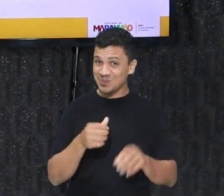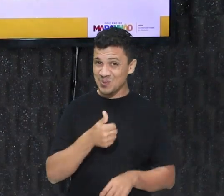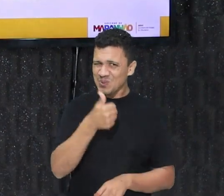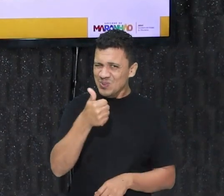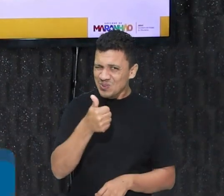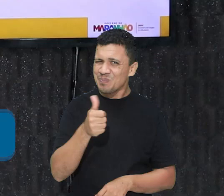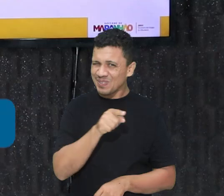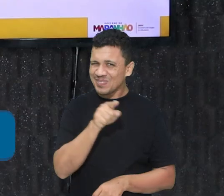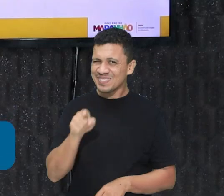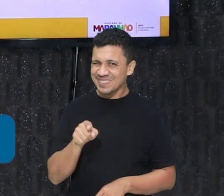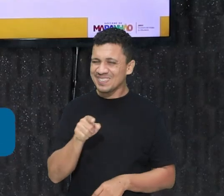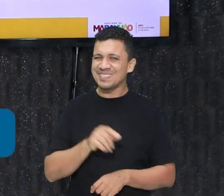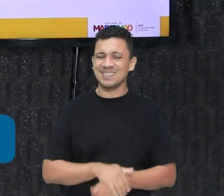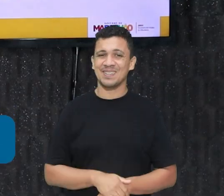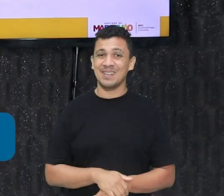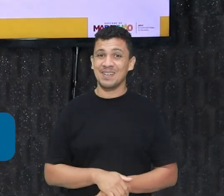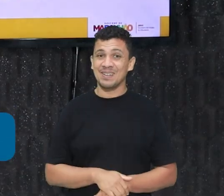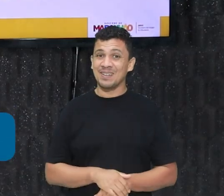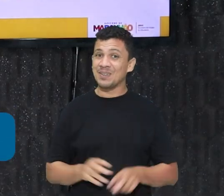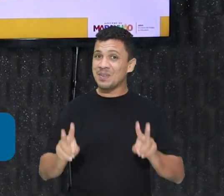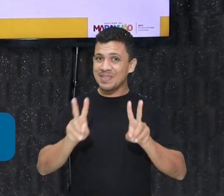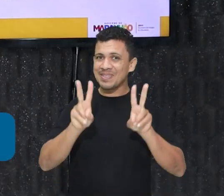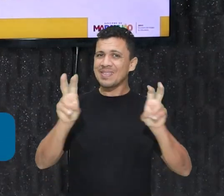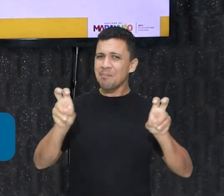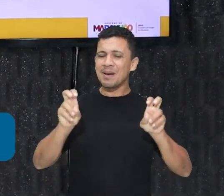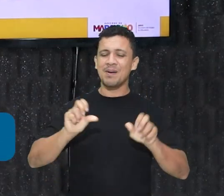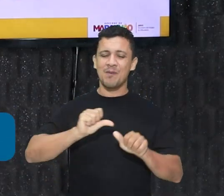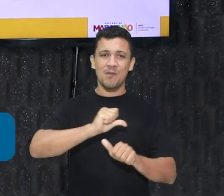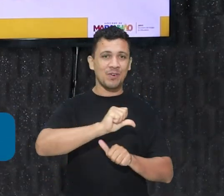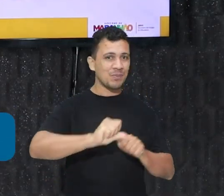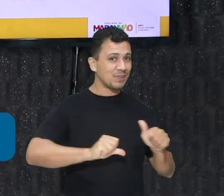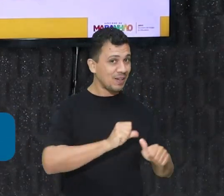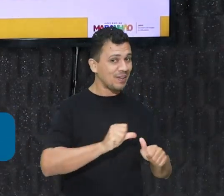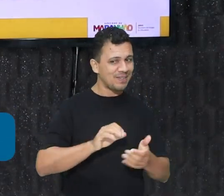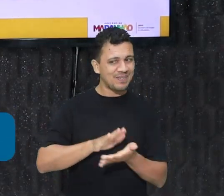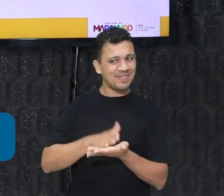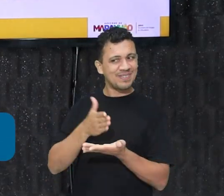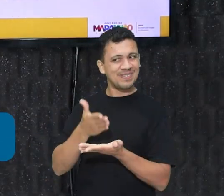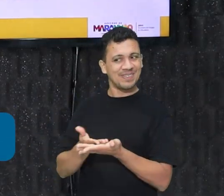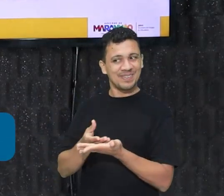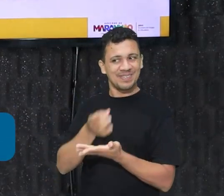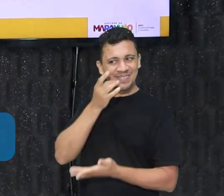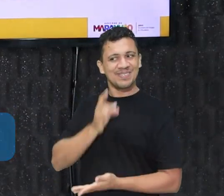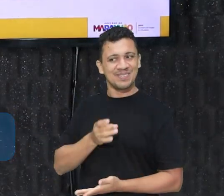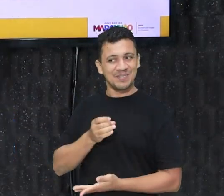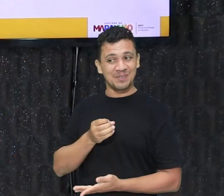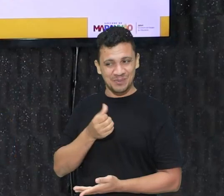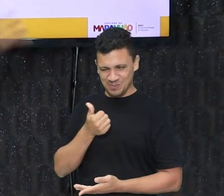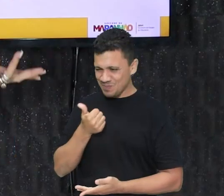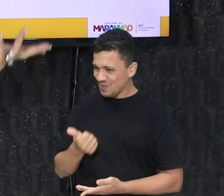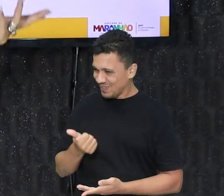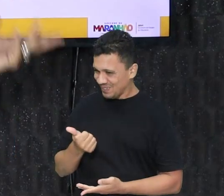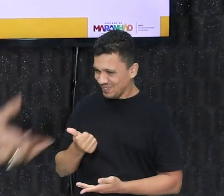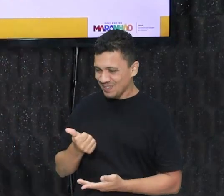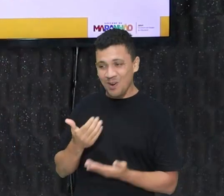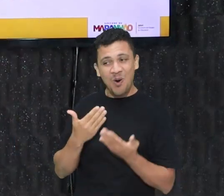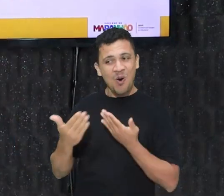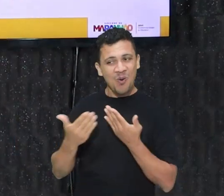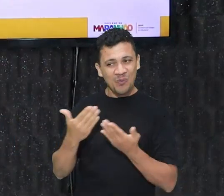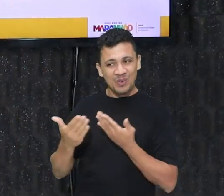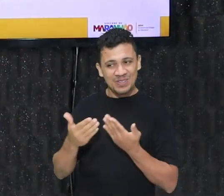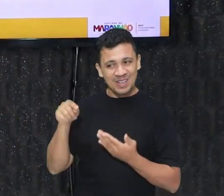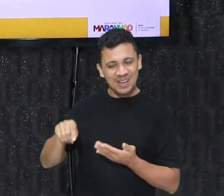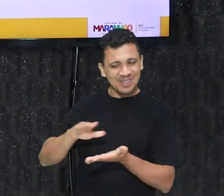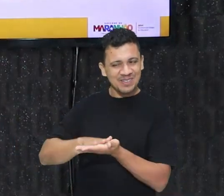Tudo bem com vocês? Vamos mudar de tema. Tudo bem, Manuel? Vamos falar com o Manuel também, nosso